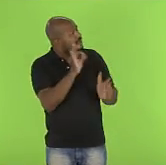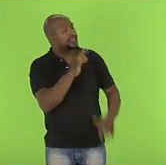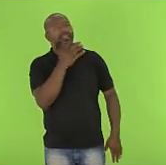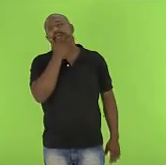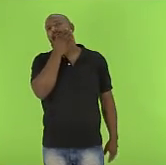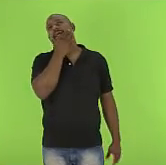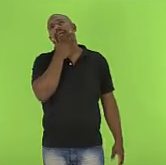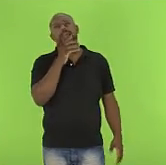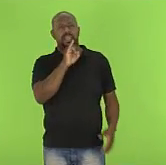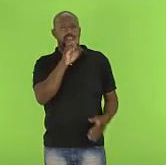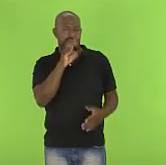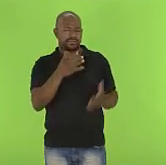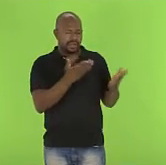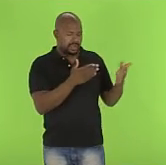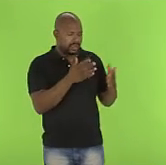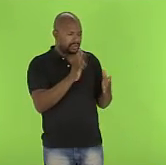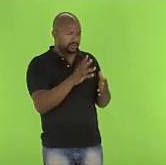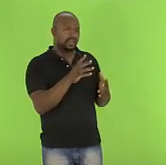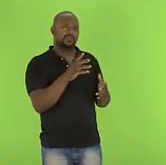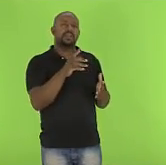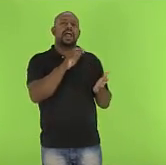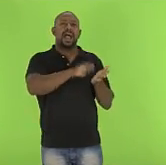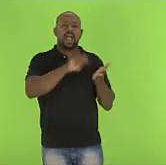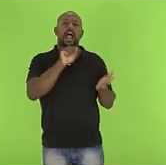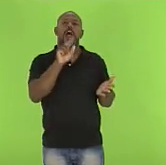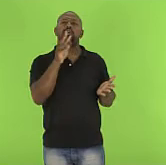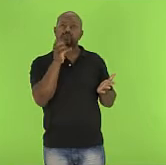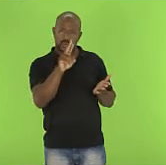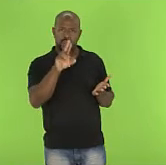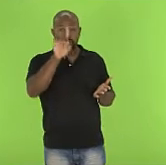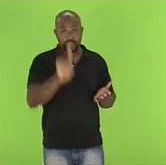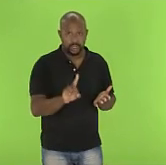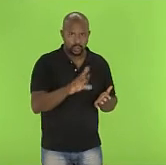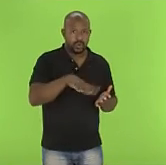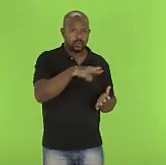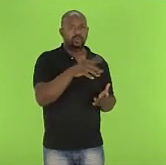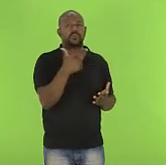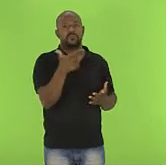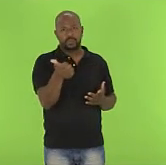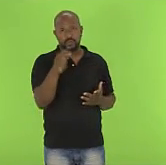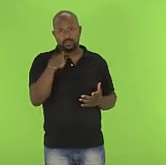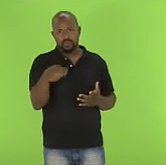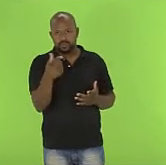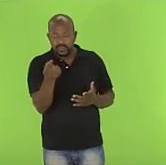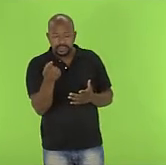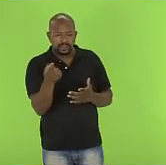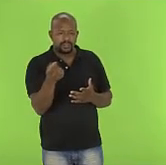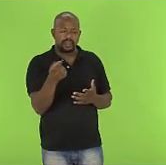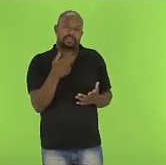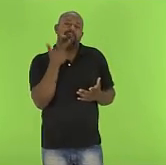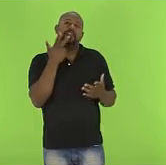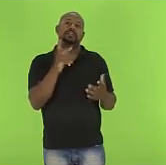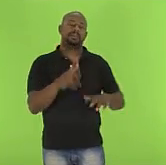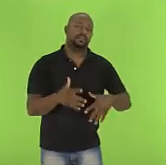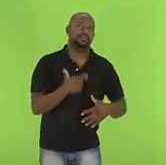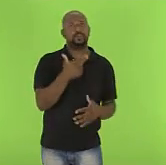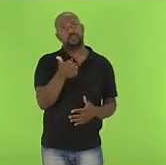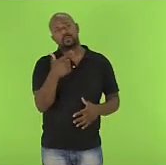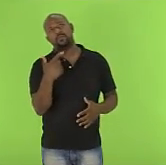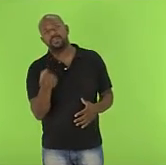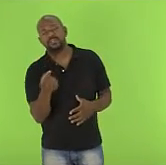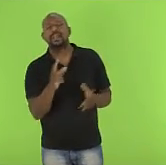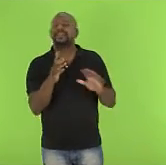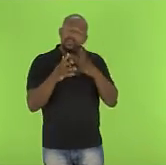pesquisando. A gente, né, o Ivan fez o autor e diretor do 21h20. Não, estou falando que assim,